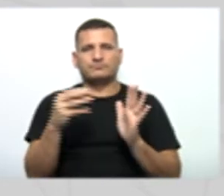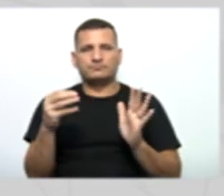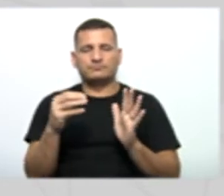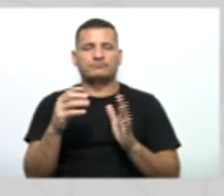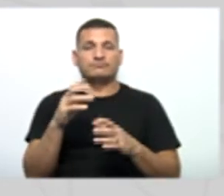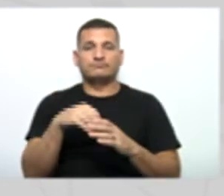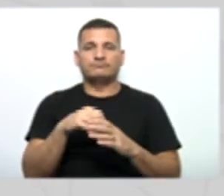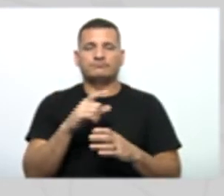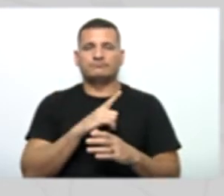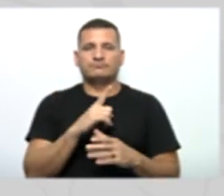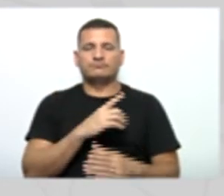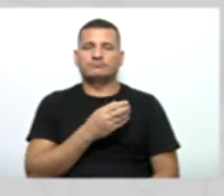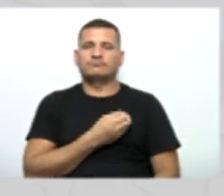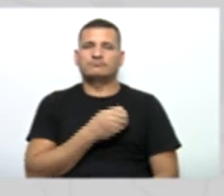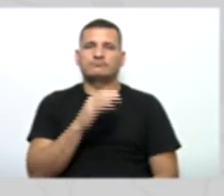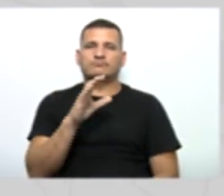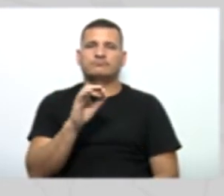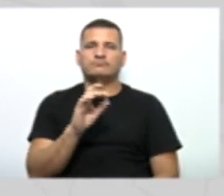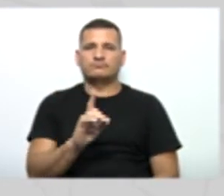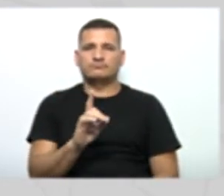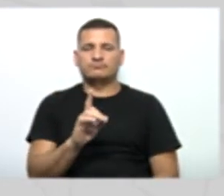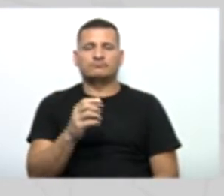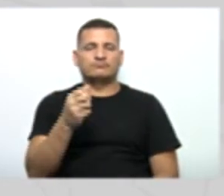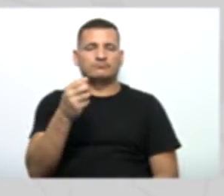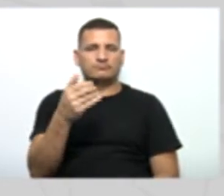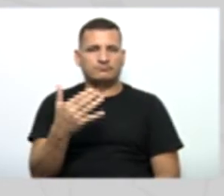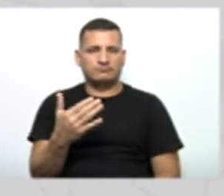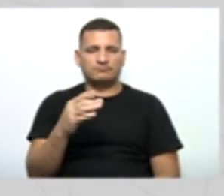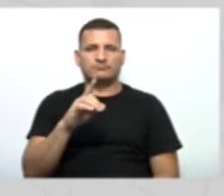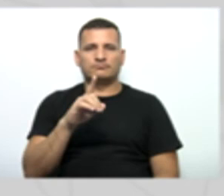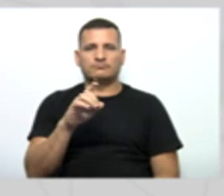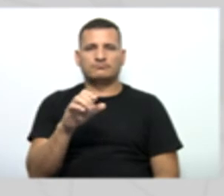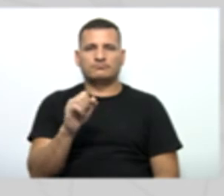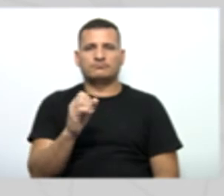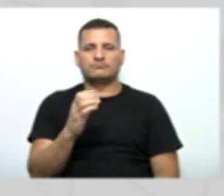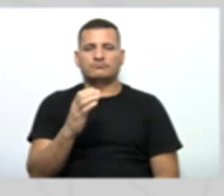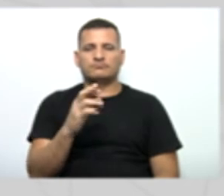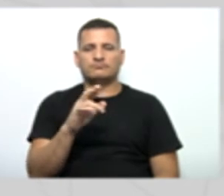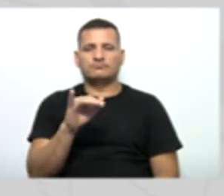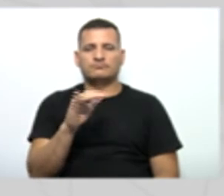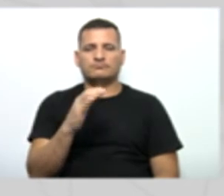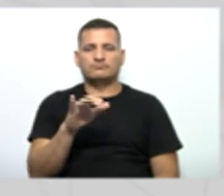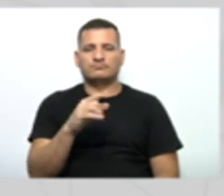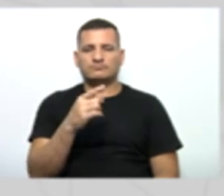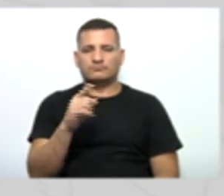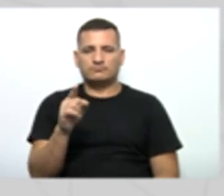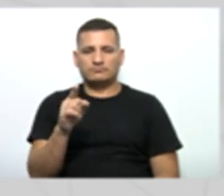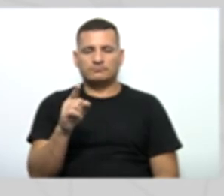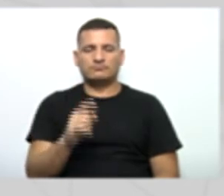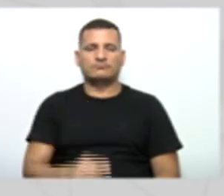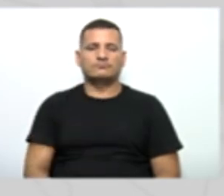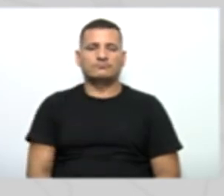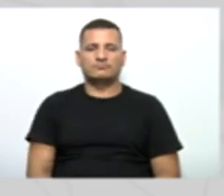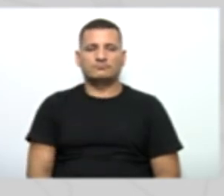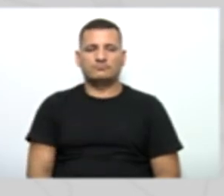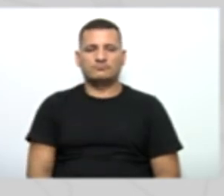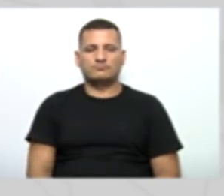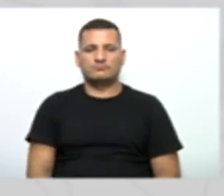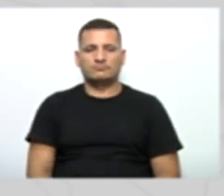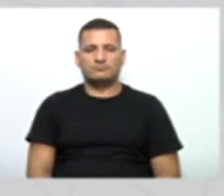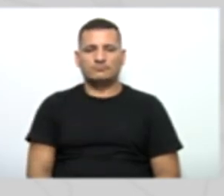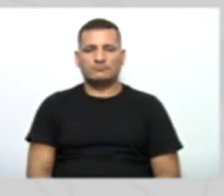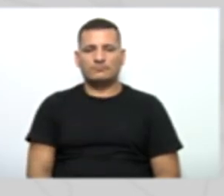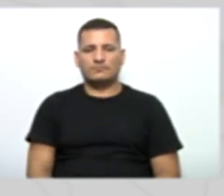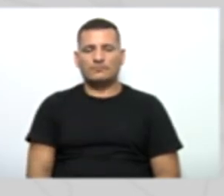e descrição. Vejam bem aí, ó. Então, ó, modelo e marca tem o quê?